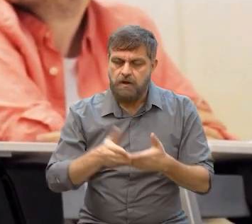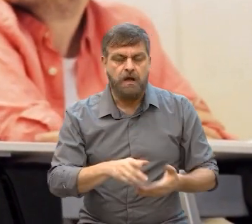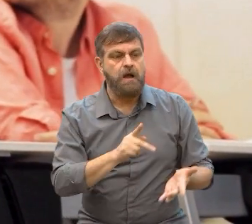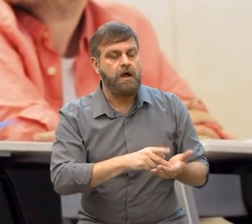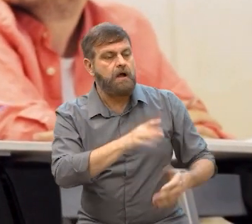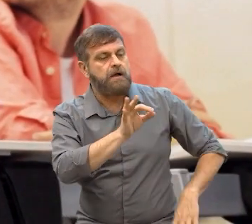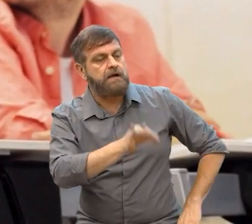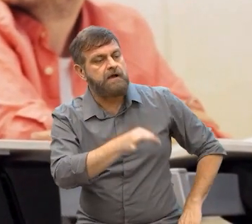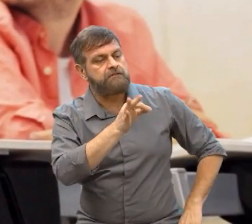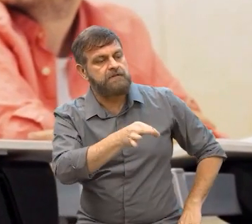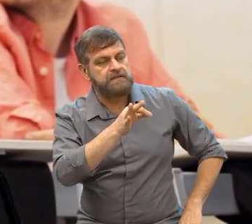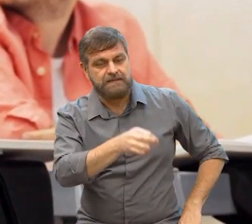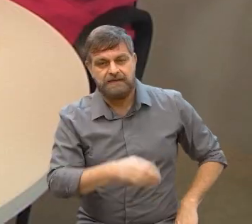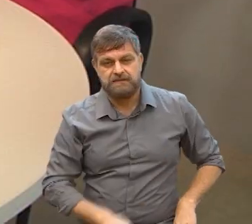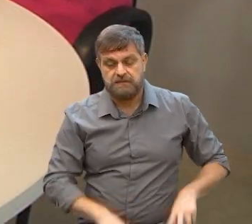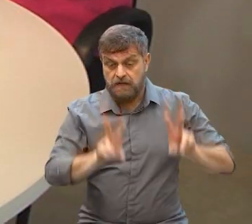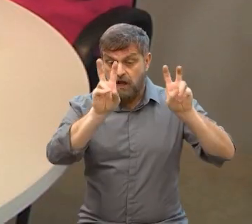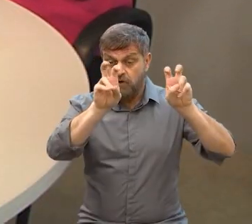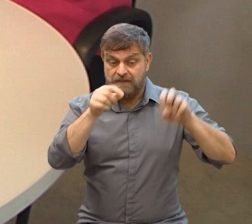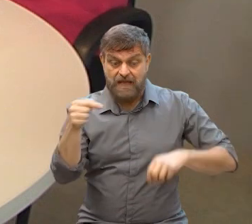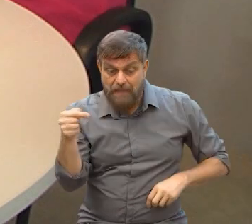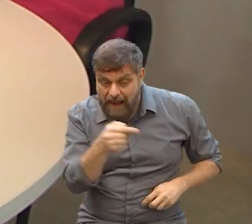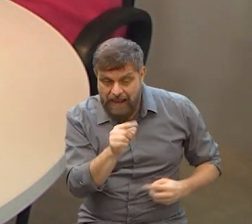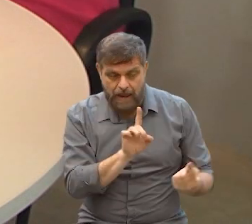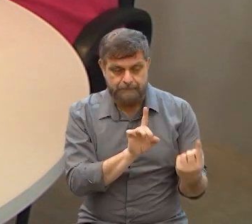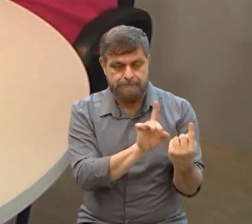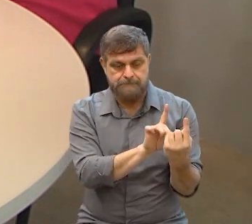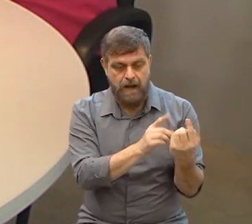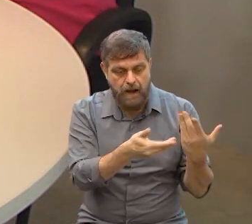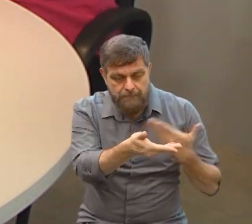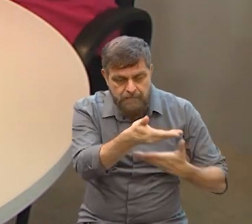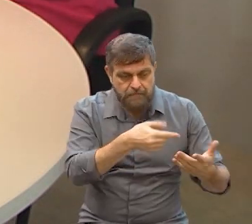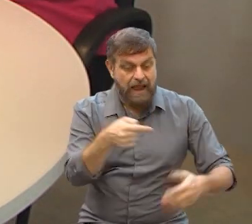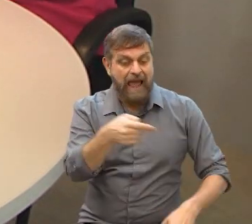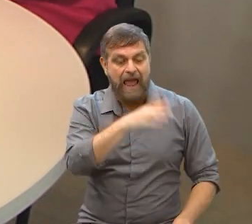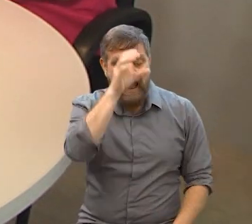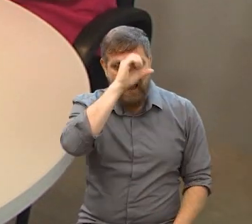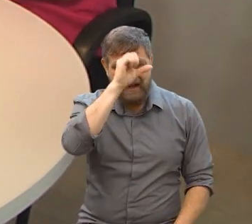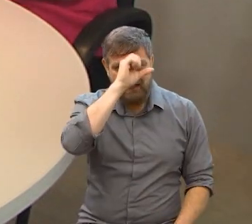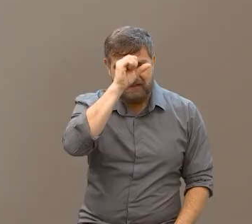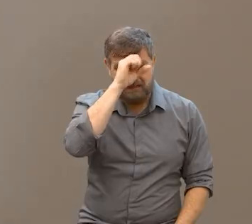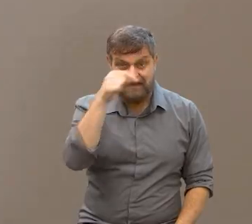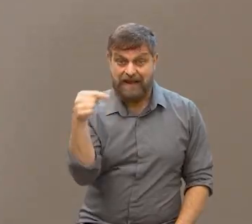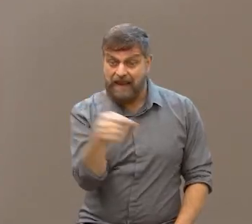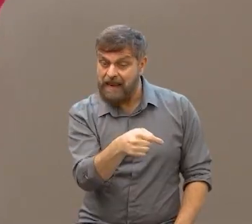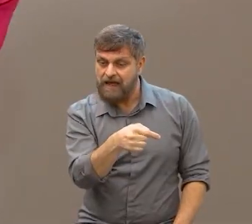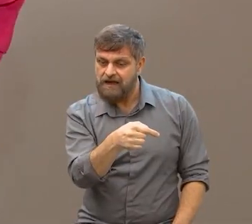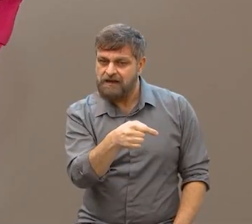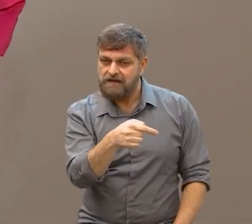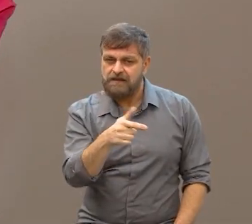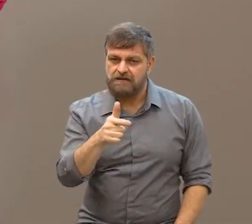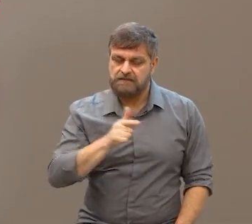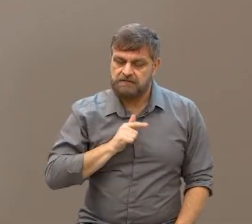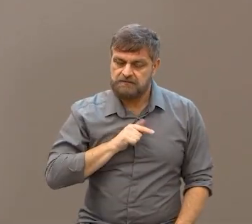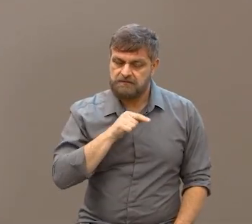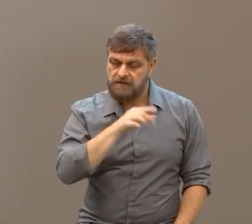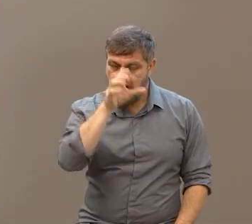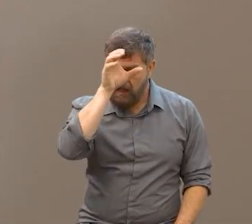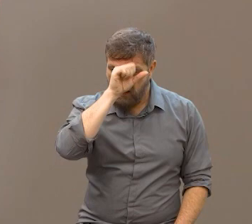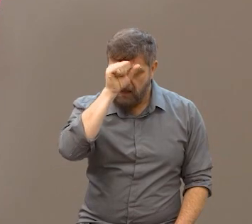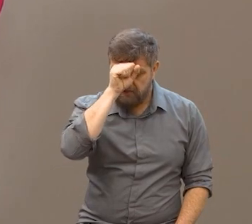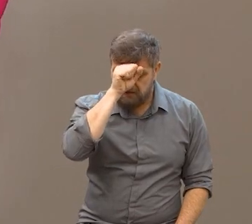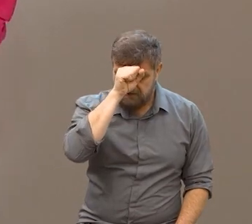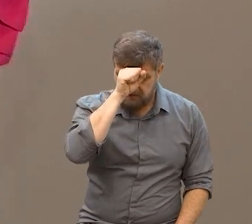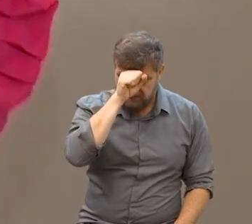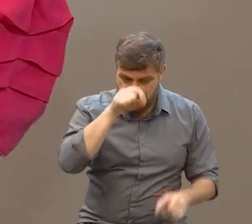outro, e eles discutiam a questão. Ali já é uma forma de aprender, a aprendizagem está ali. É. Essa aprendizagem tem que ser